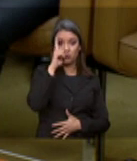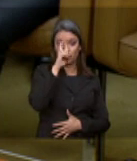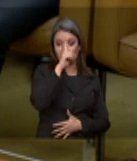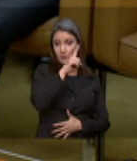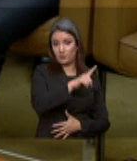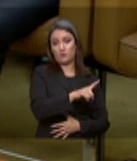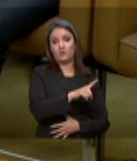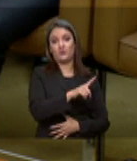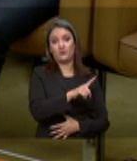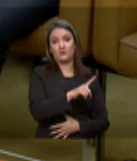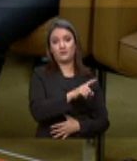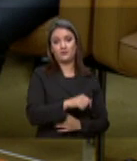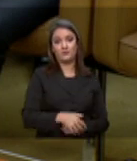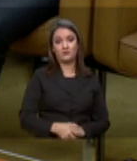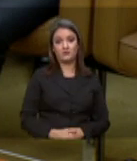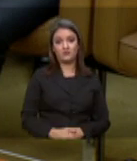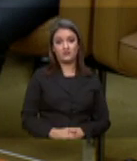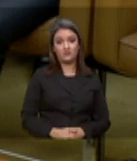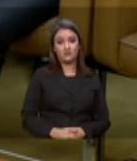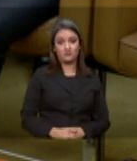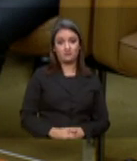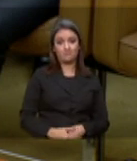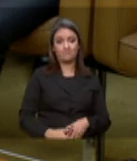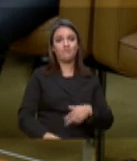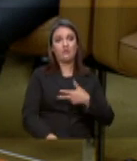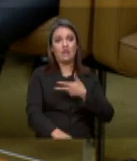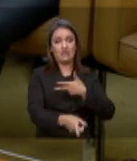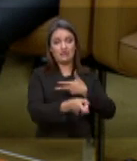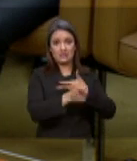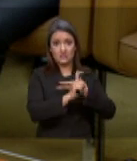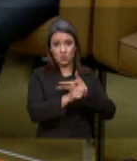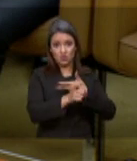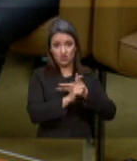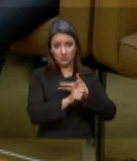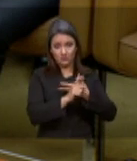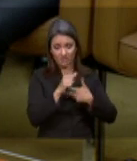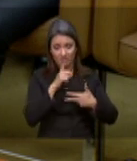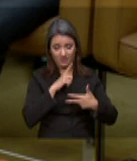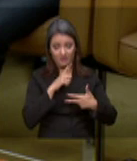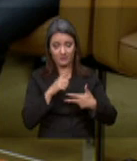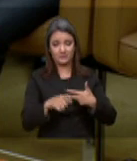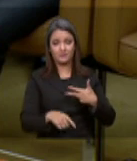tanto do poder executivo,